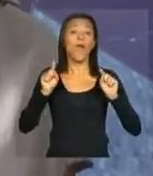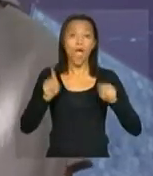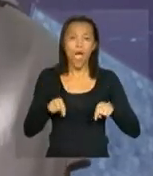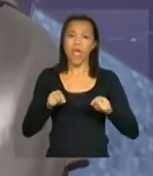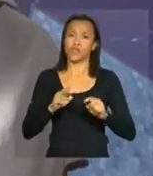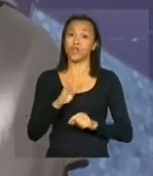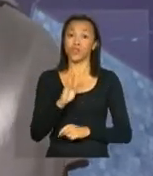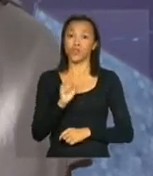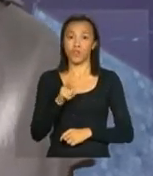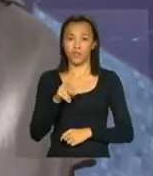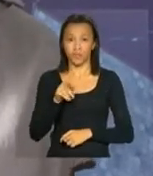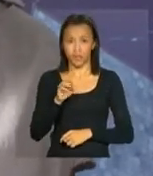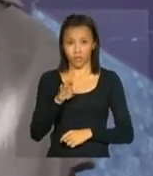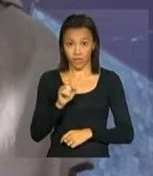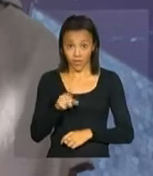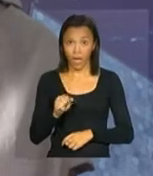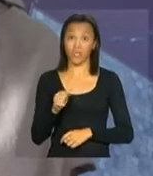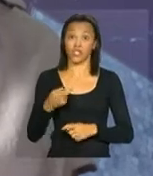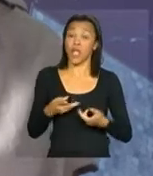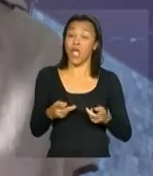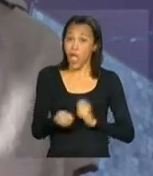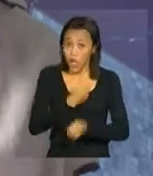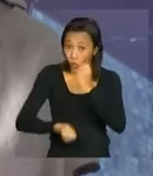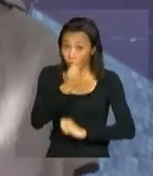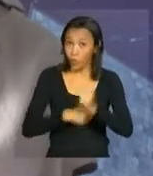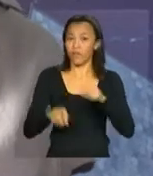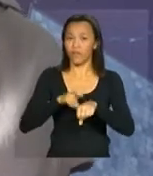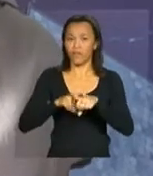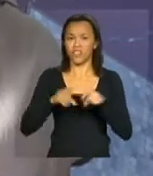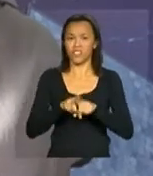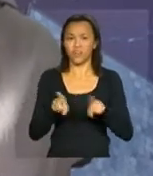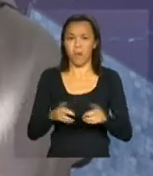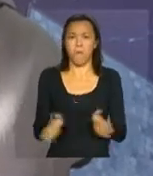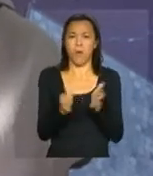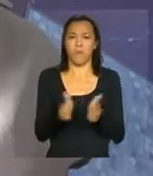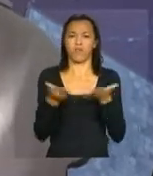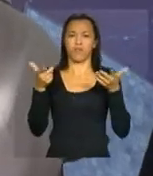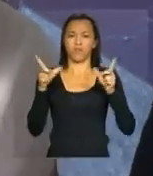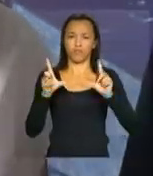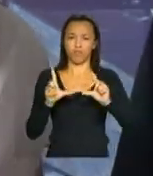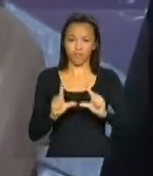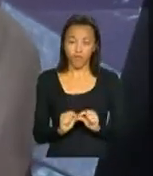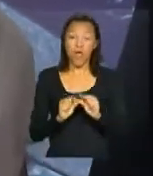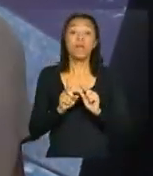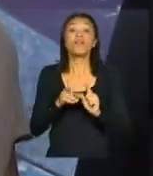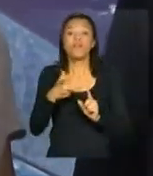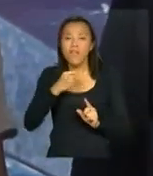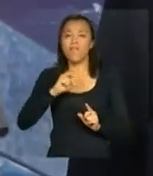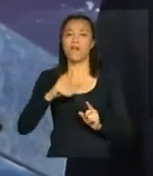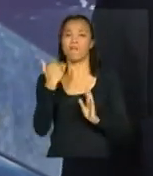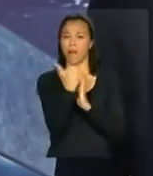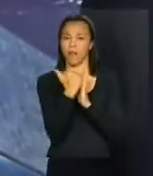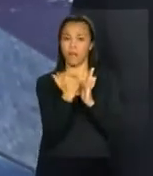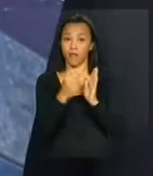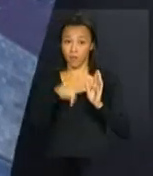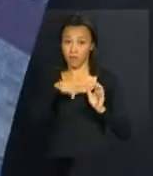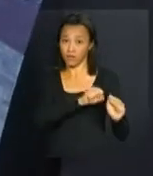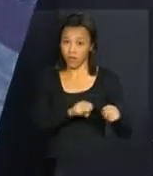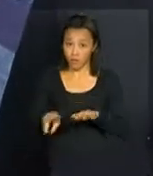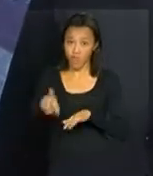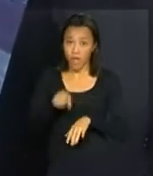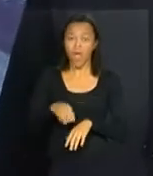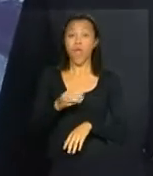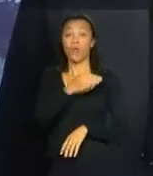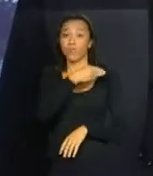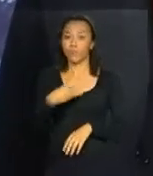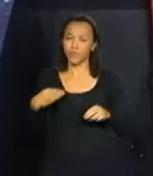sustentabilidade economia verde erradicação da pobreza quem vai falar sobre a programação desta semana e o